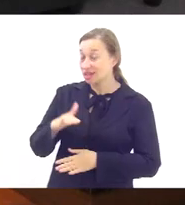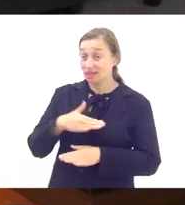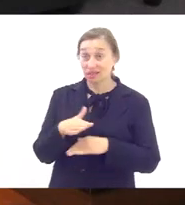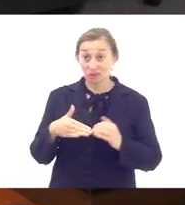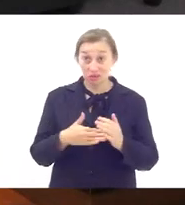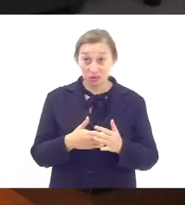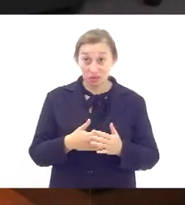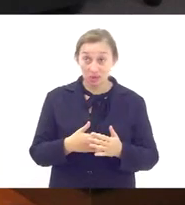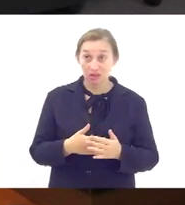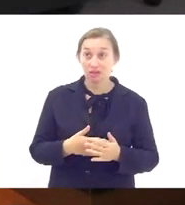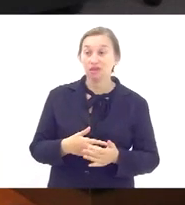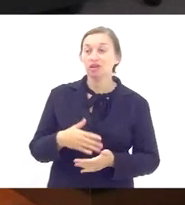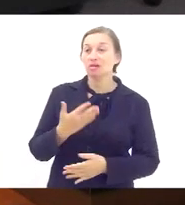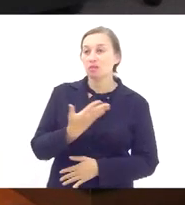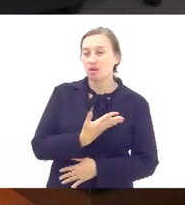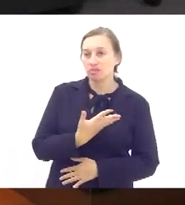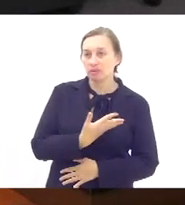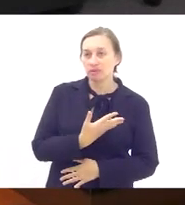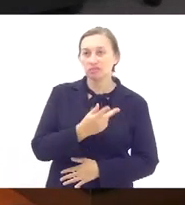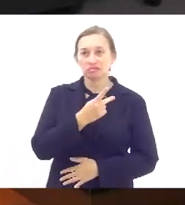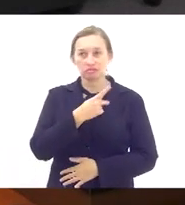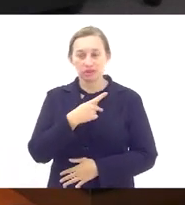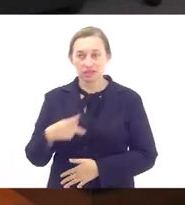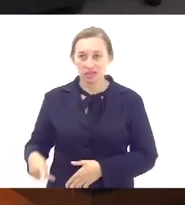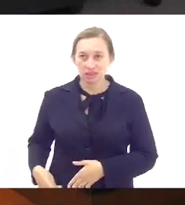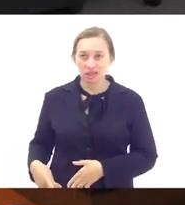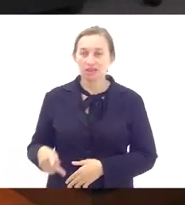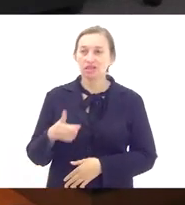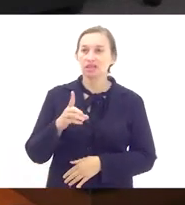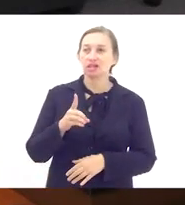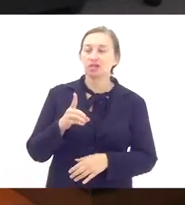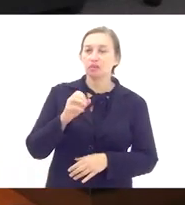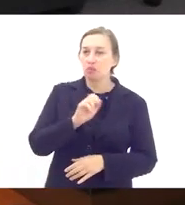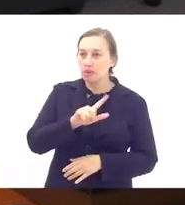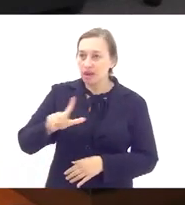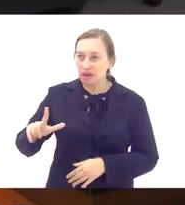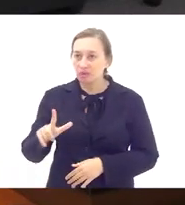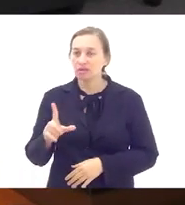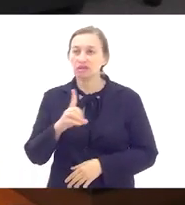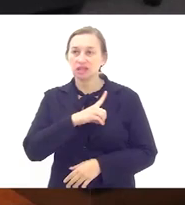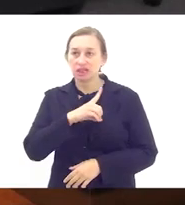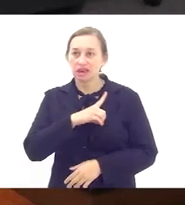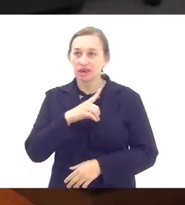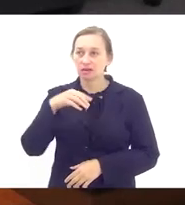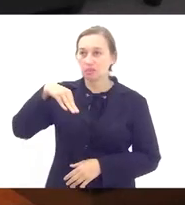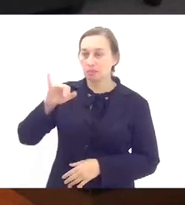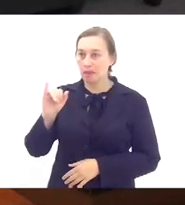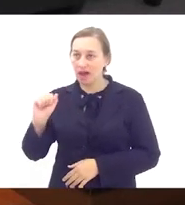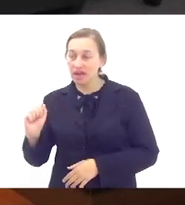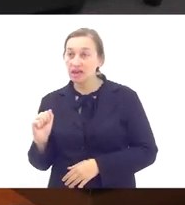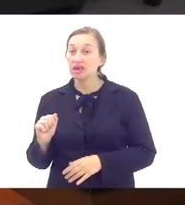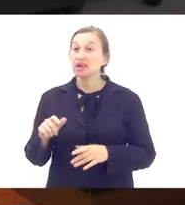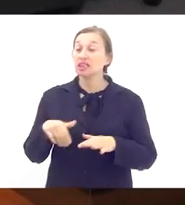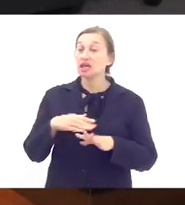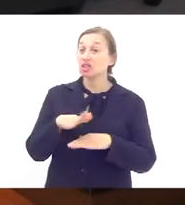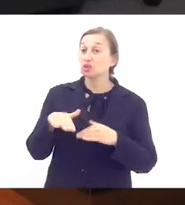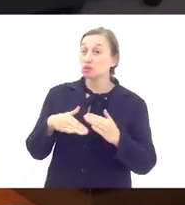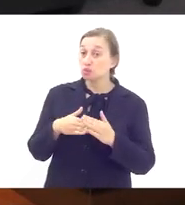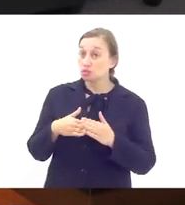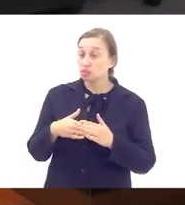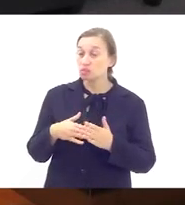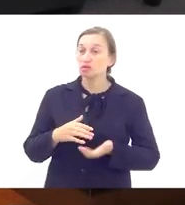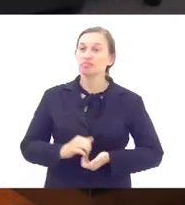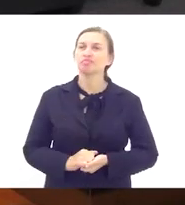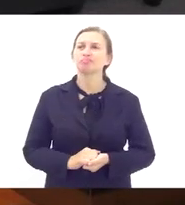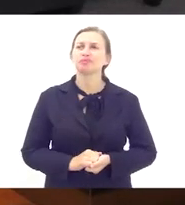meu presidente Tand, meu amigo Pobel, meu amigo delegado Maia, e a todos presentes.